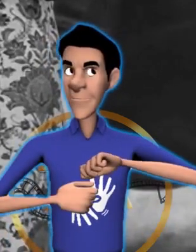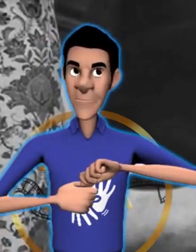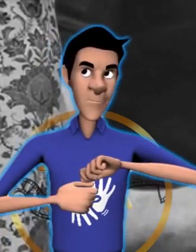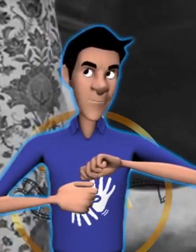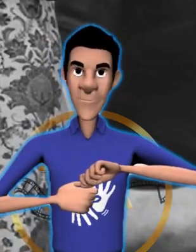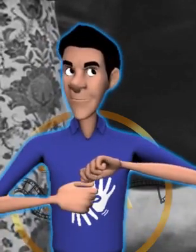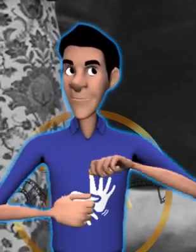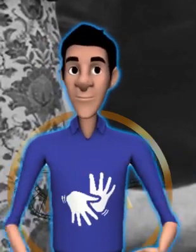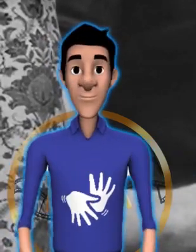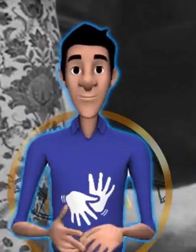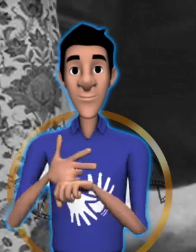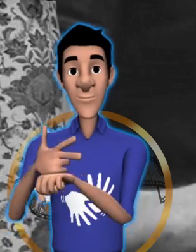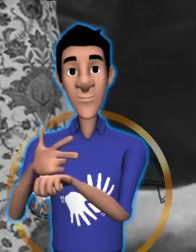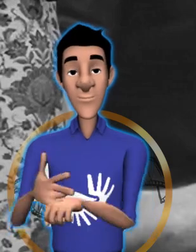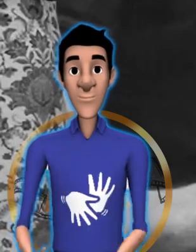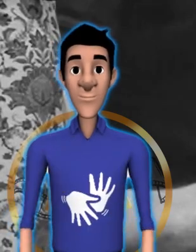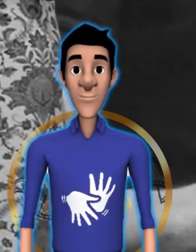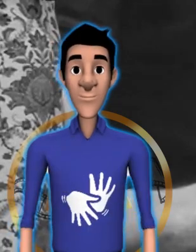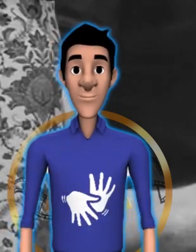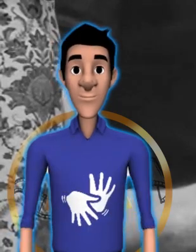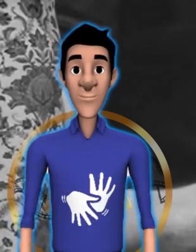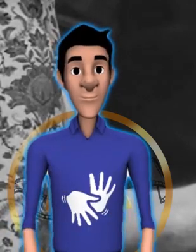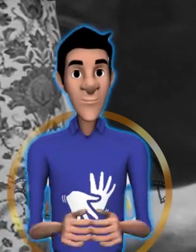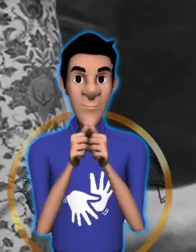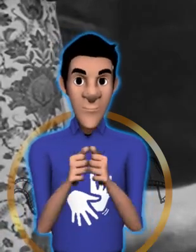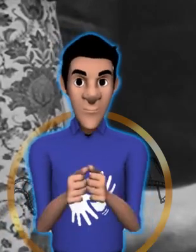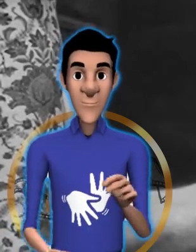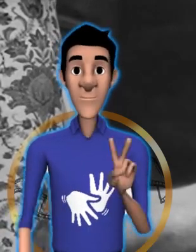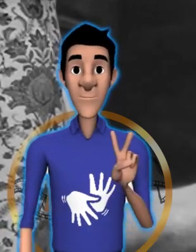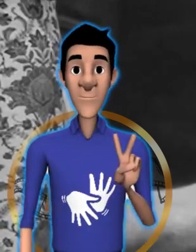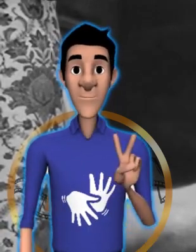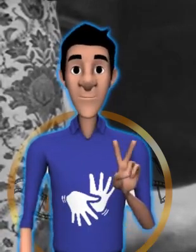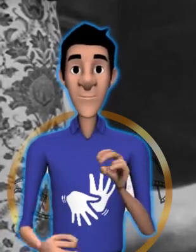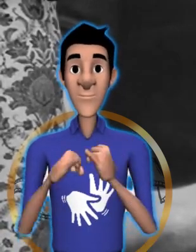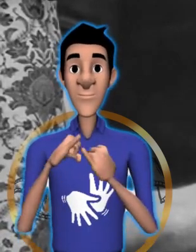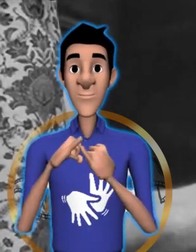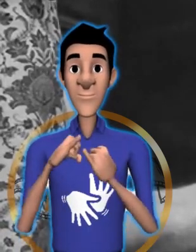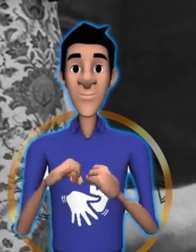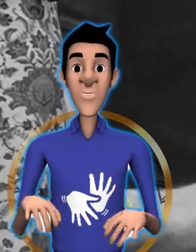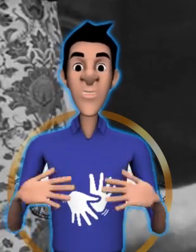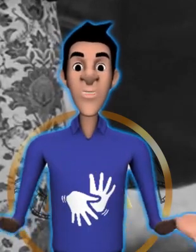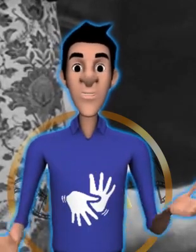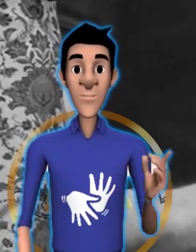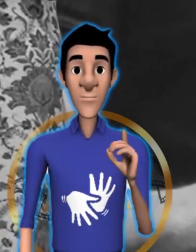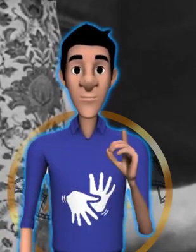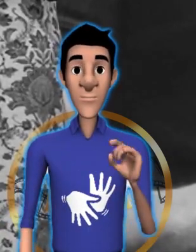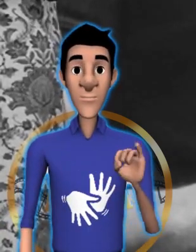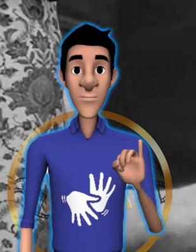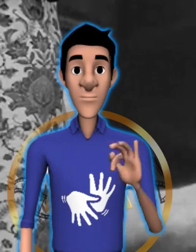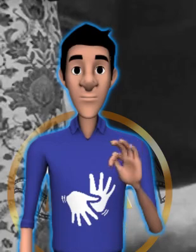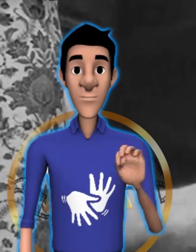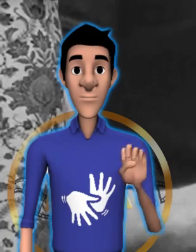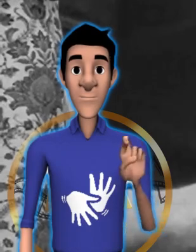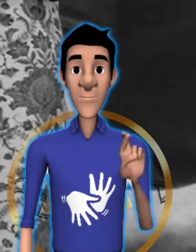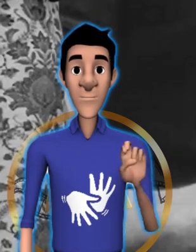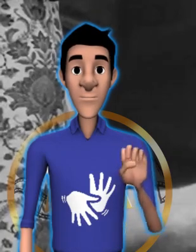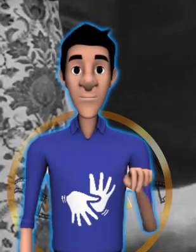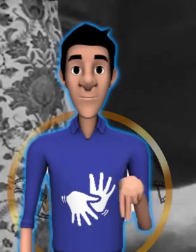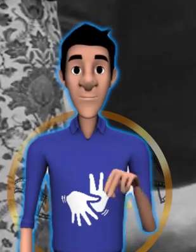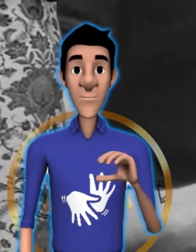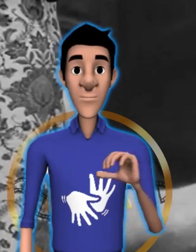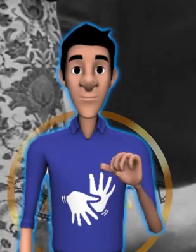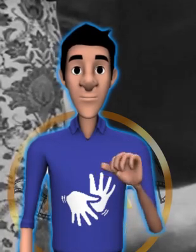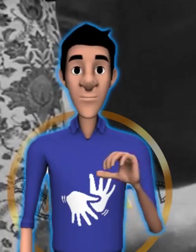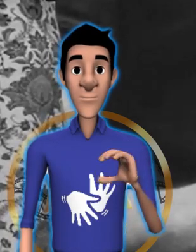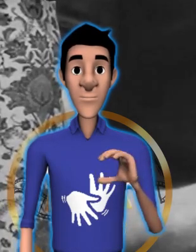A diferença da vida está exclusivamente não nos acontecimentos adversos que chegaram até você, mas naquilo que você faz com